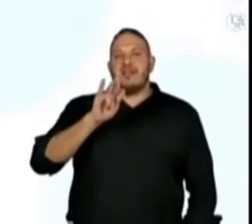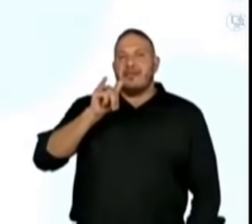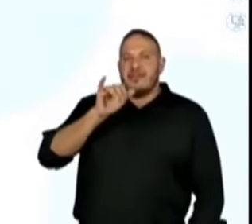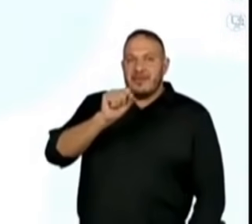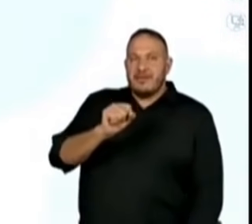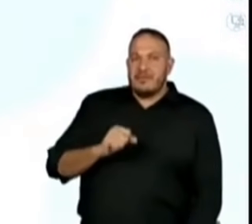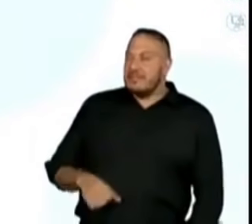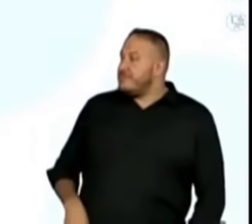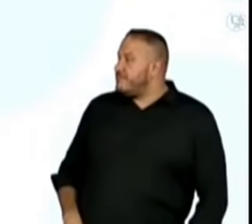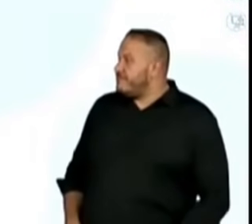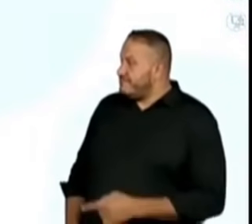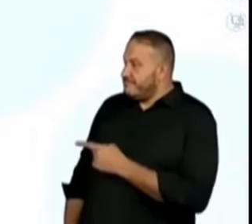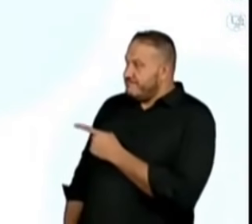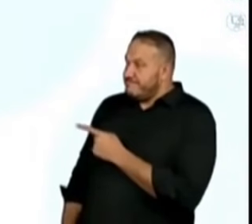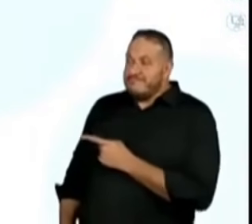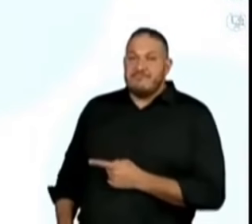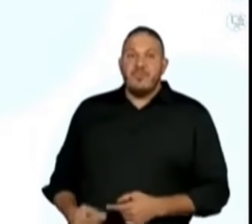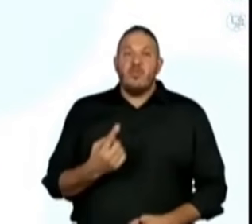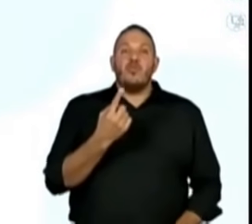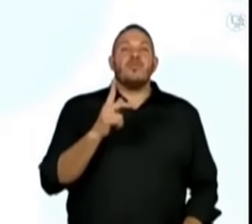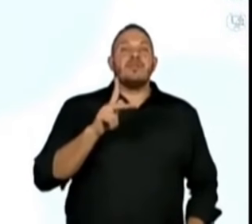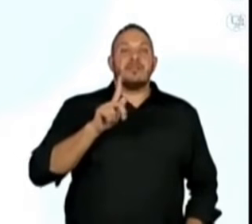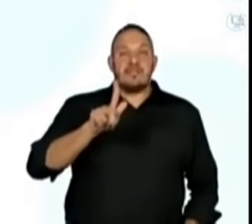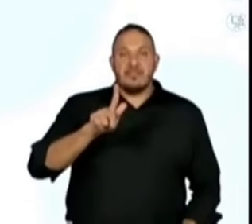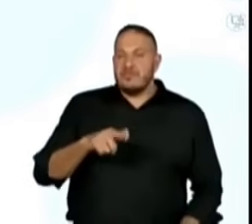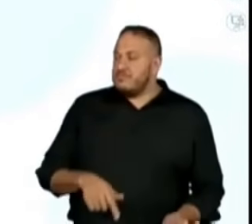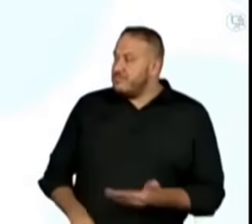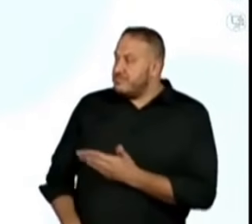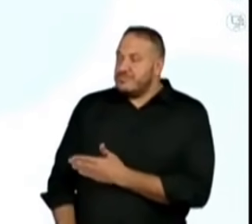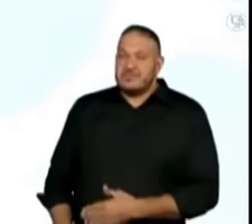preço por quilo.